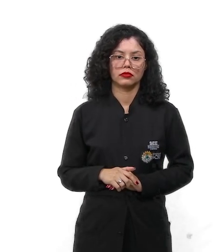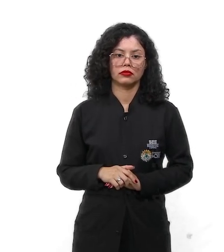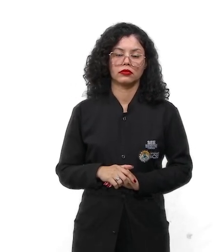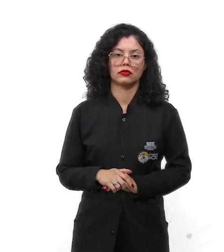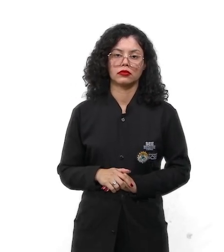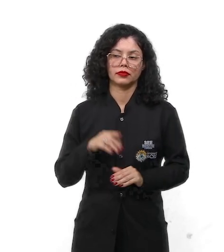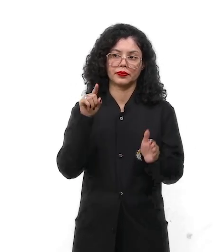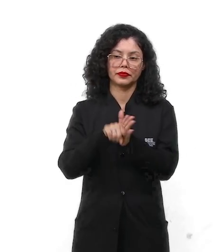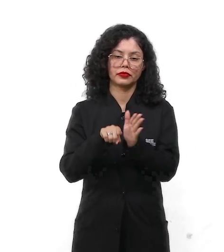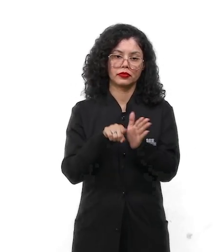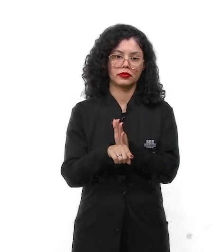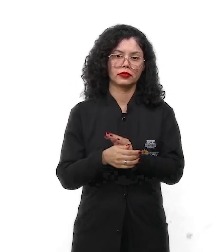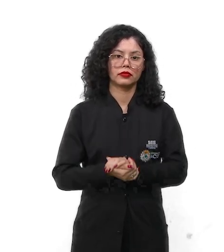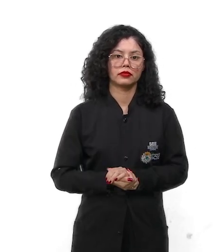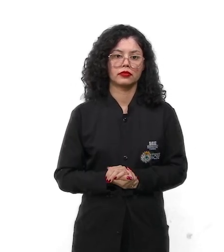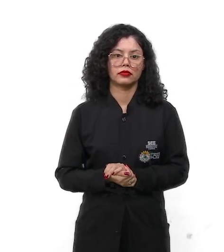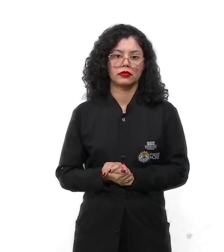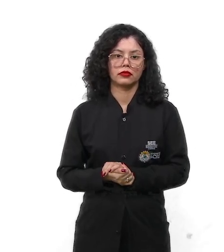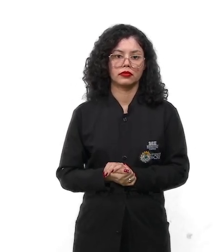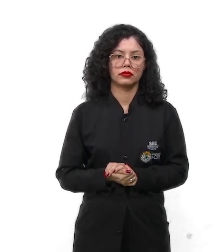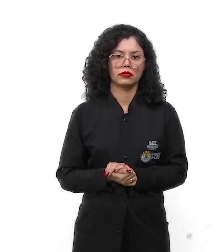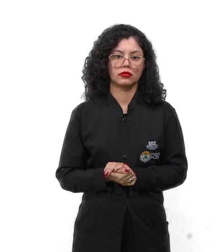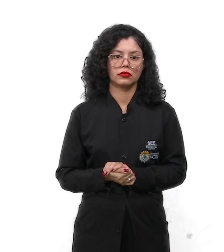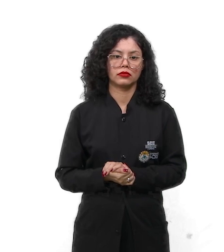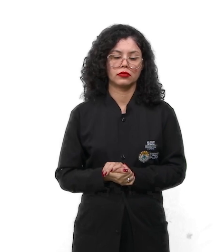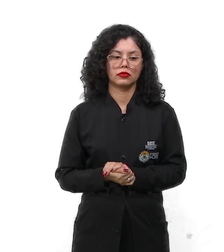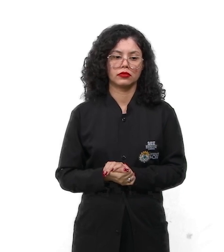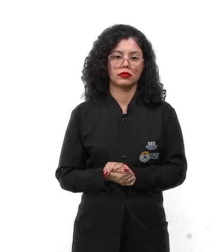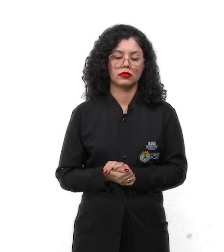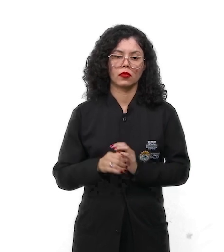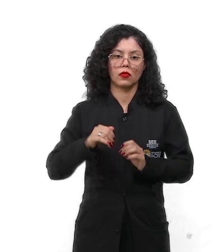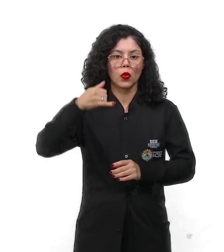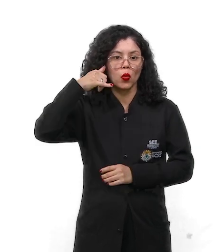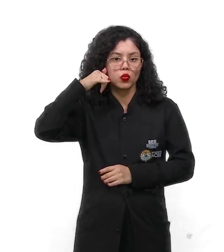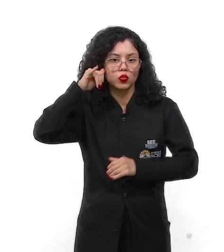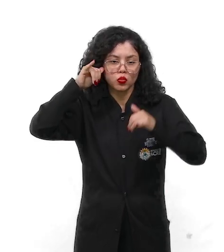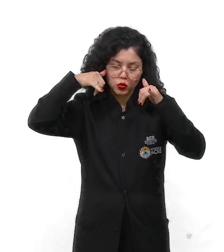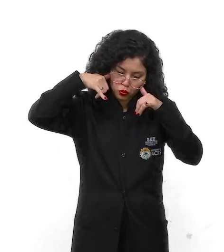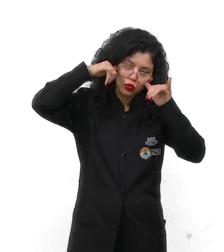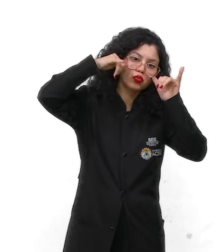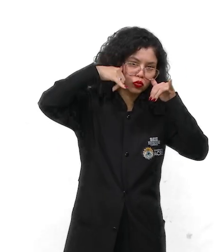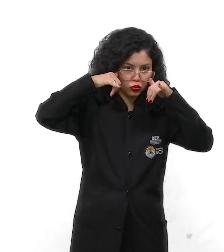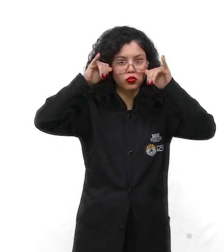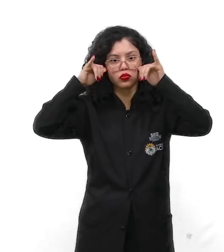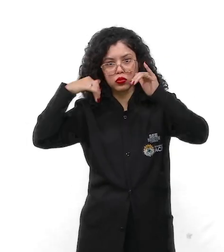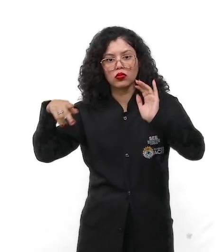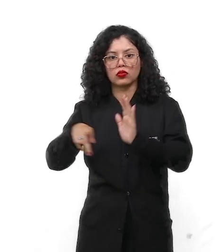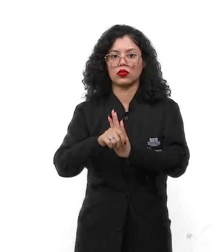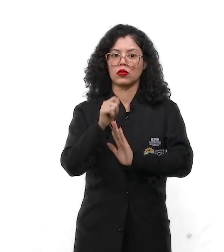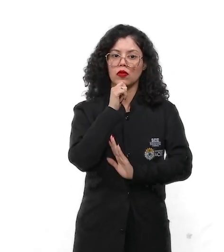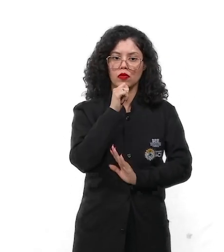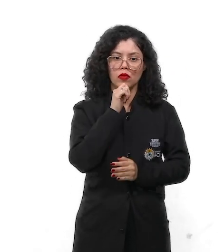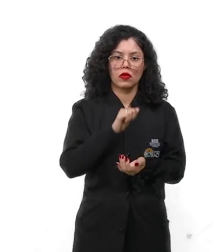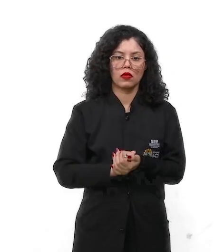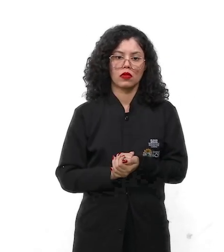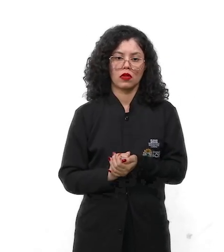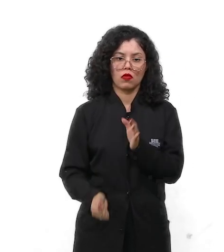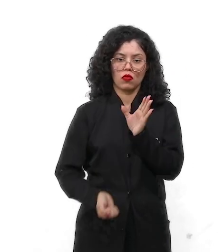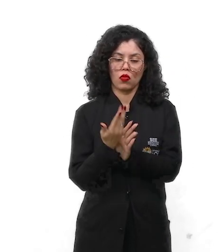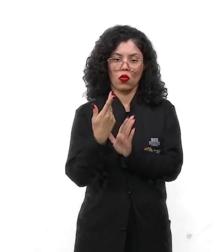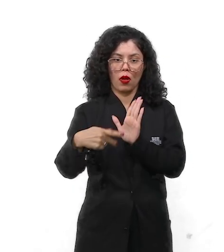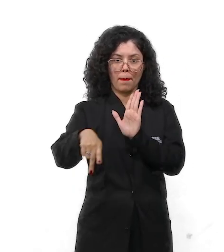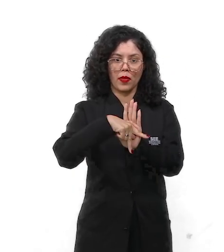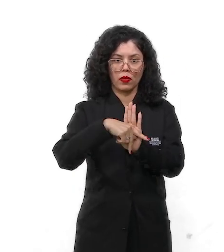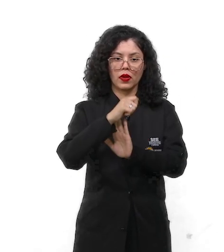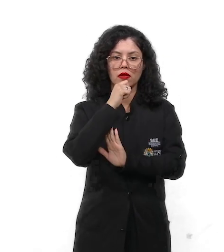teve a seguinte questão. Os búfalos são animais considerados rústicos pelos criadores